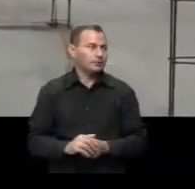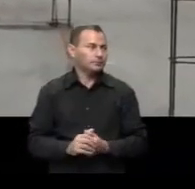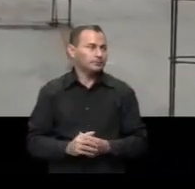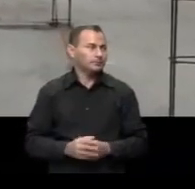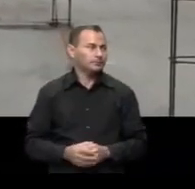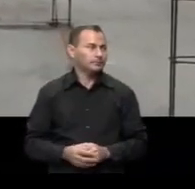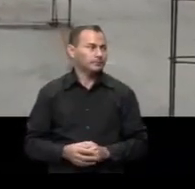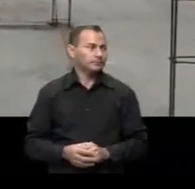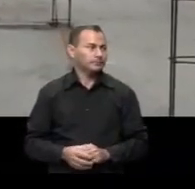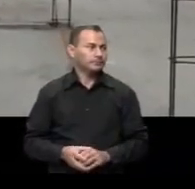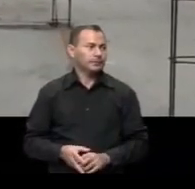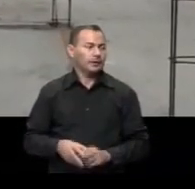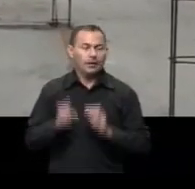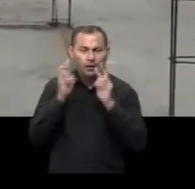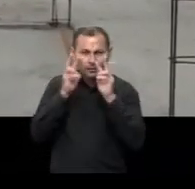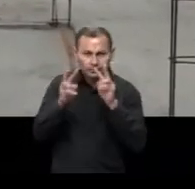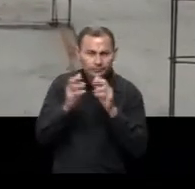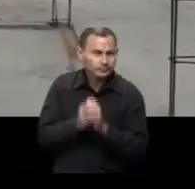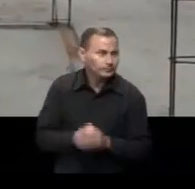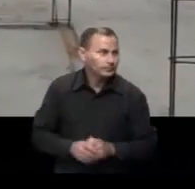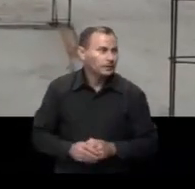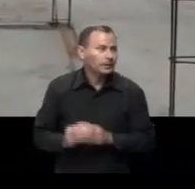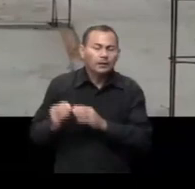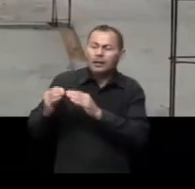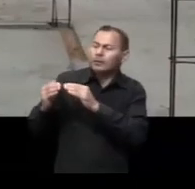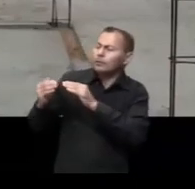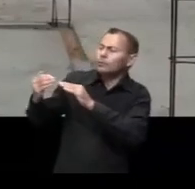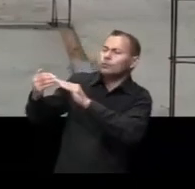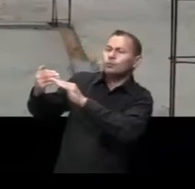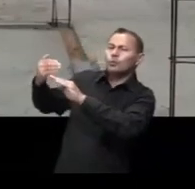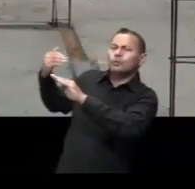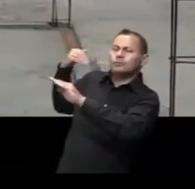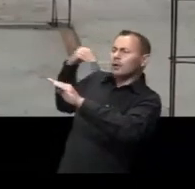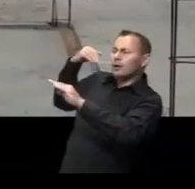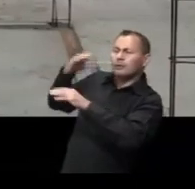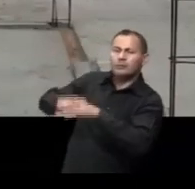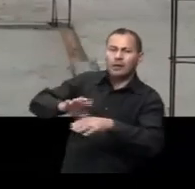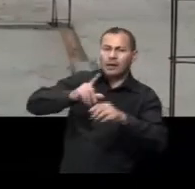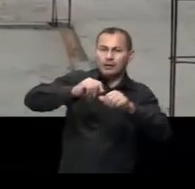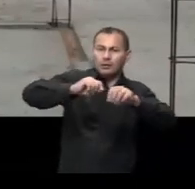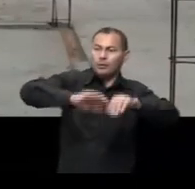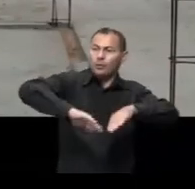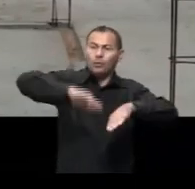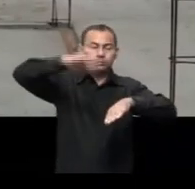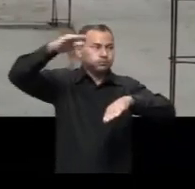vídeo, dá uma olhada lá no fundo. Você está vendo um monte de terra?